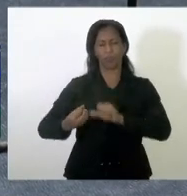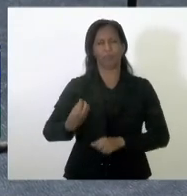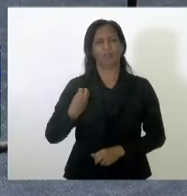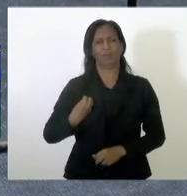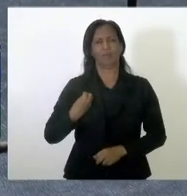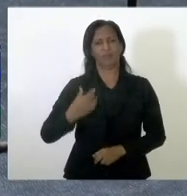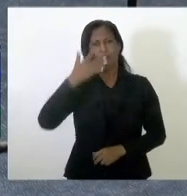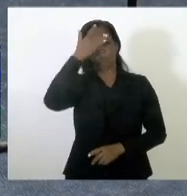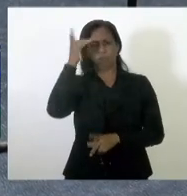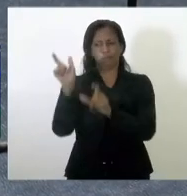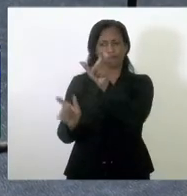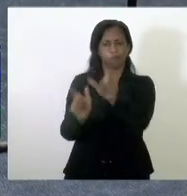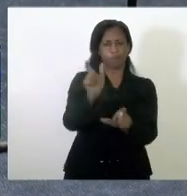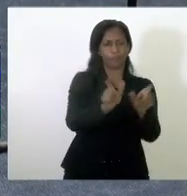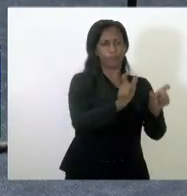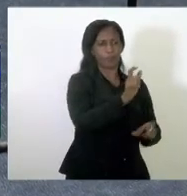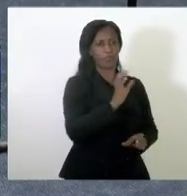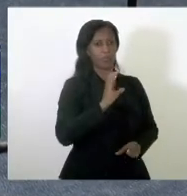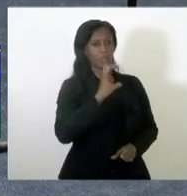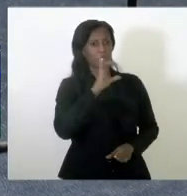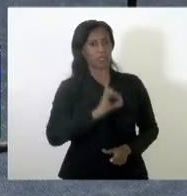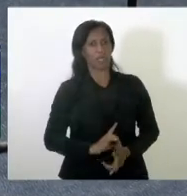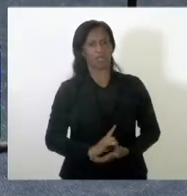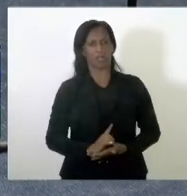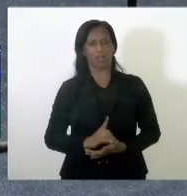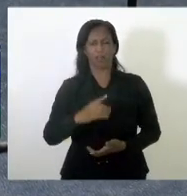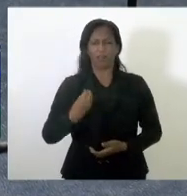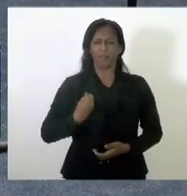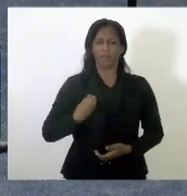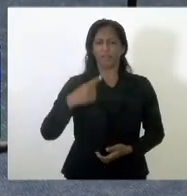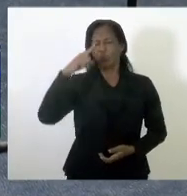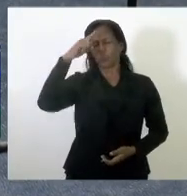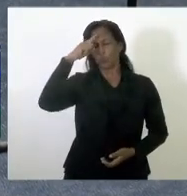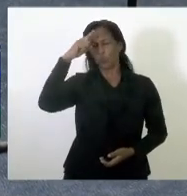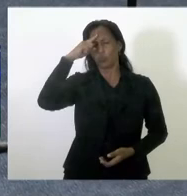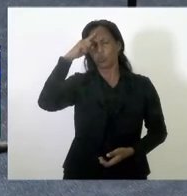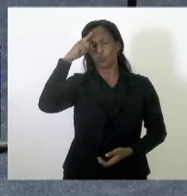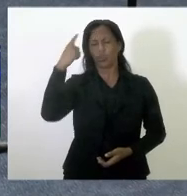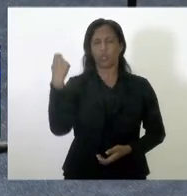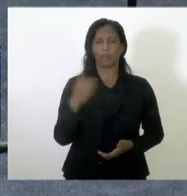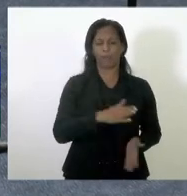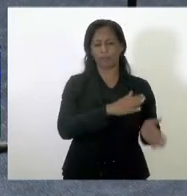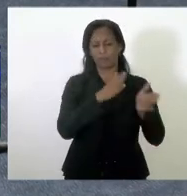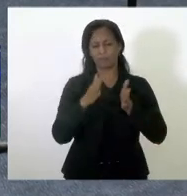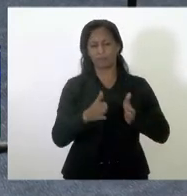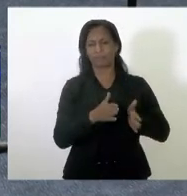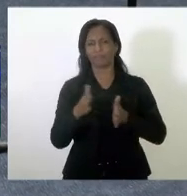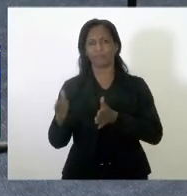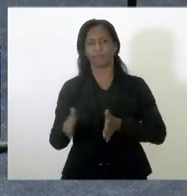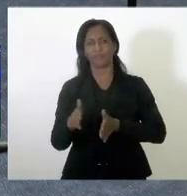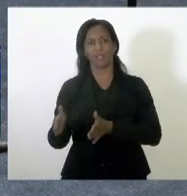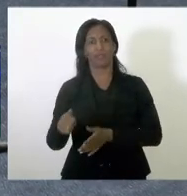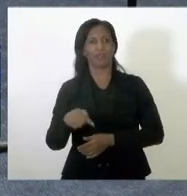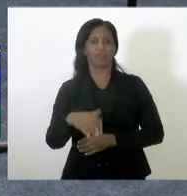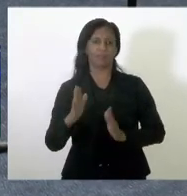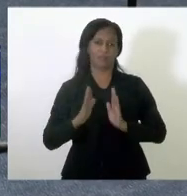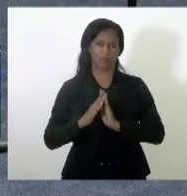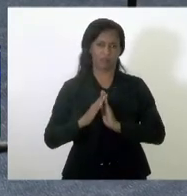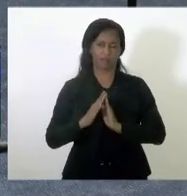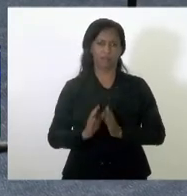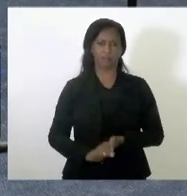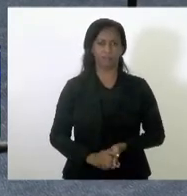fluminense, do cidadão, no dia a dia, no cotidiano das pessoas, passa necessariamente por essa casa. E